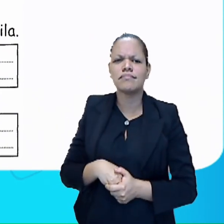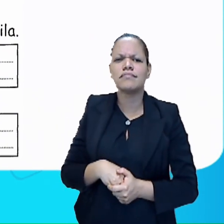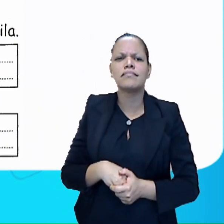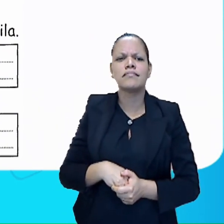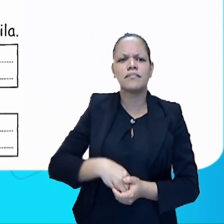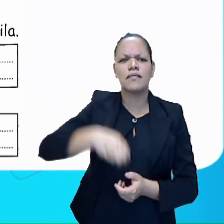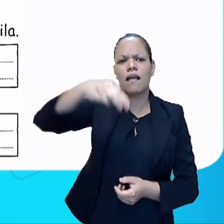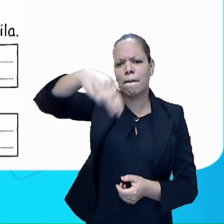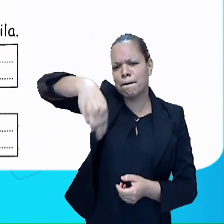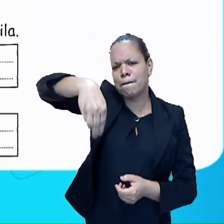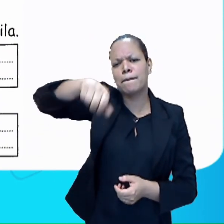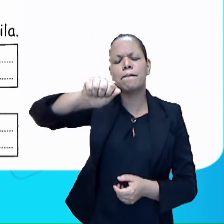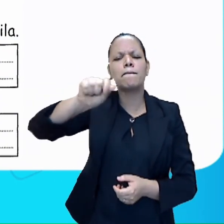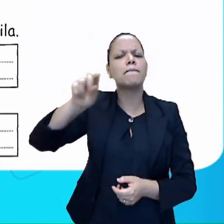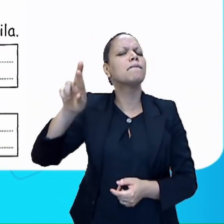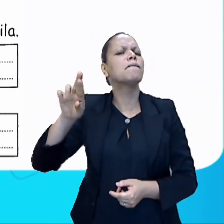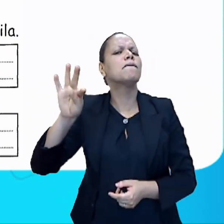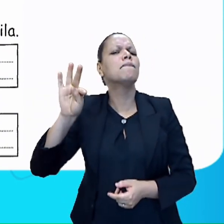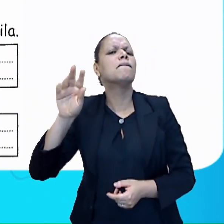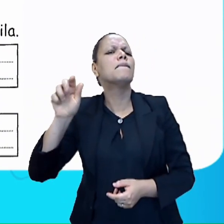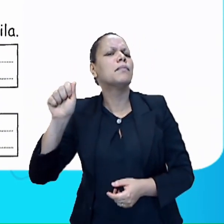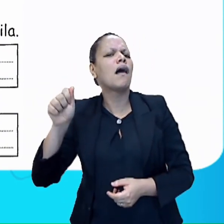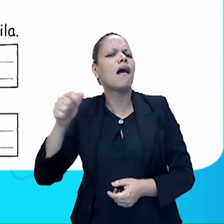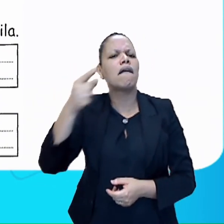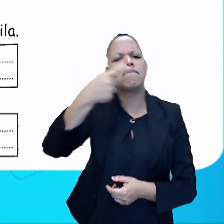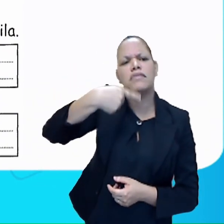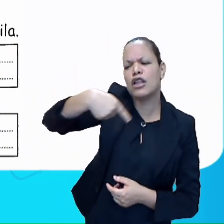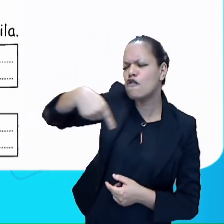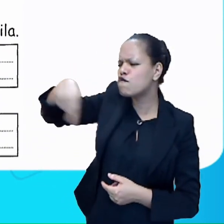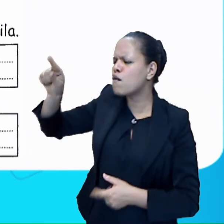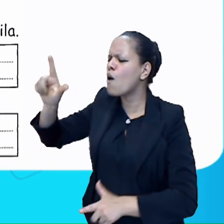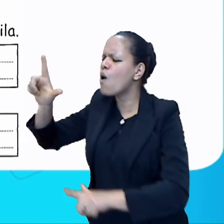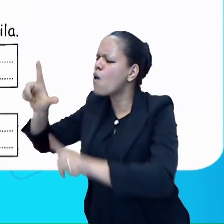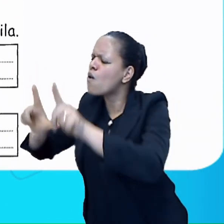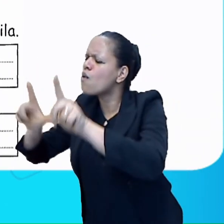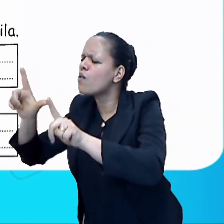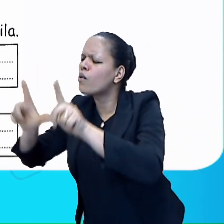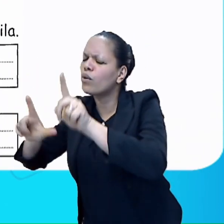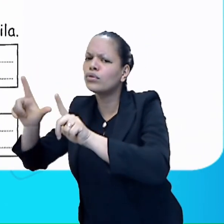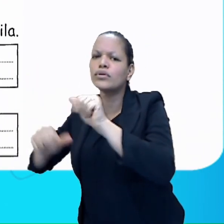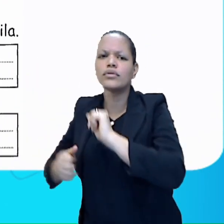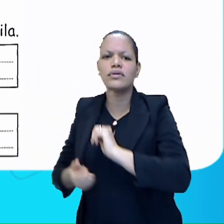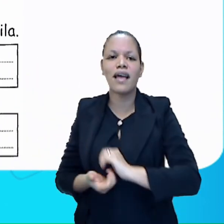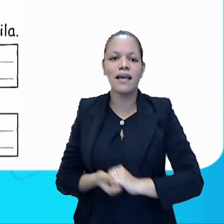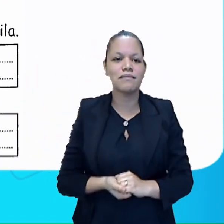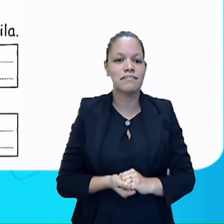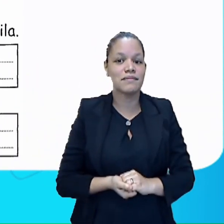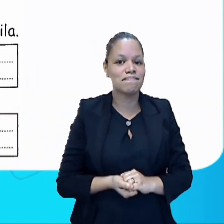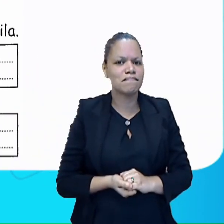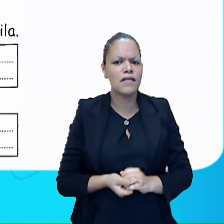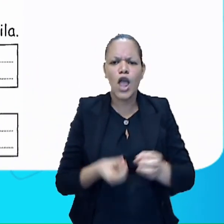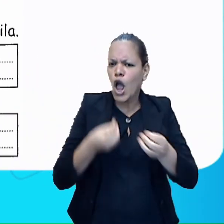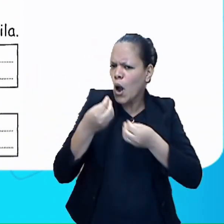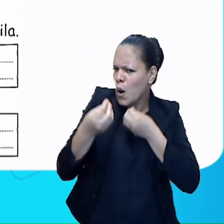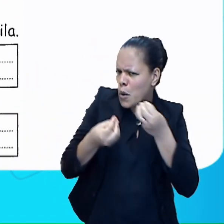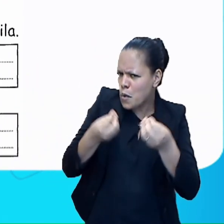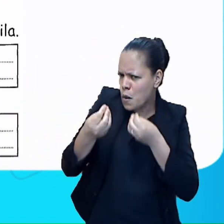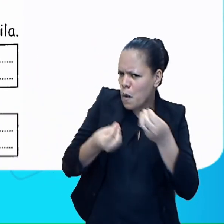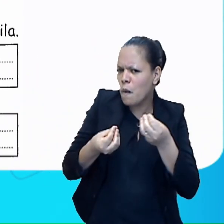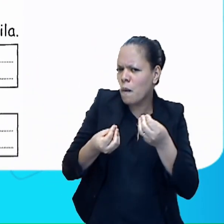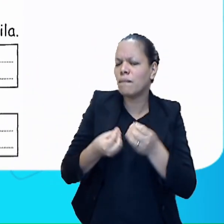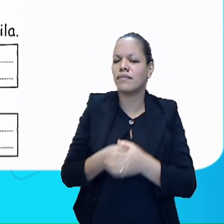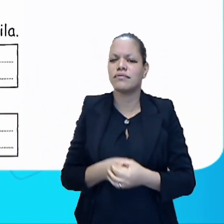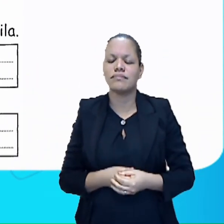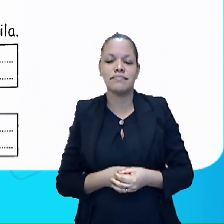negativa? Marta não foi ao cinema. Olha a presença do não. A segunda,